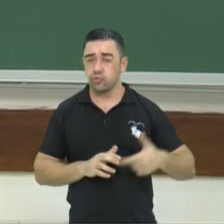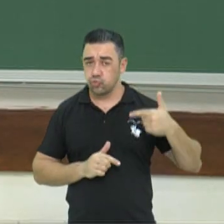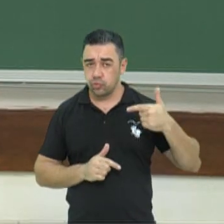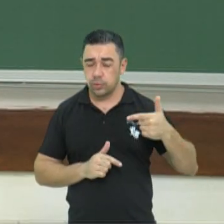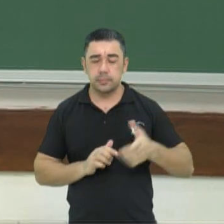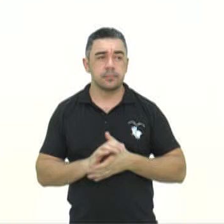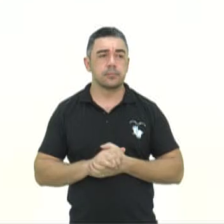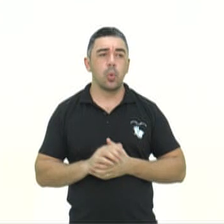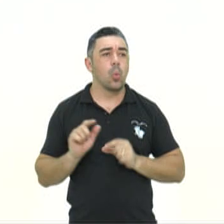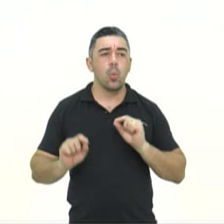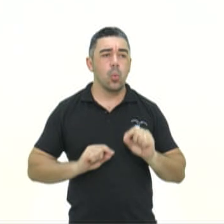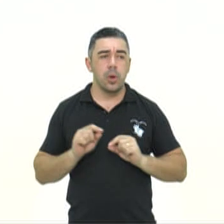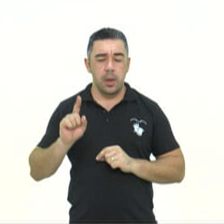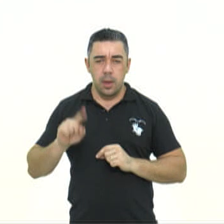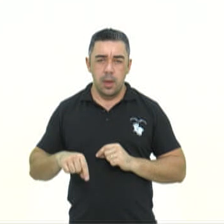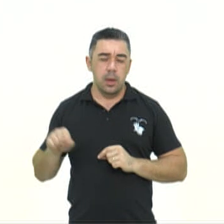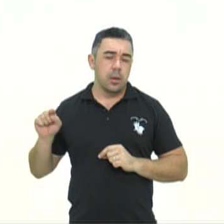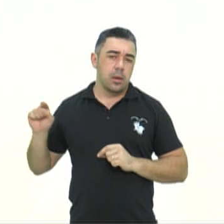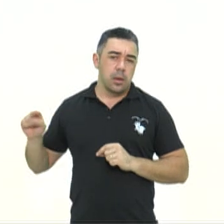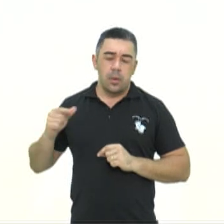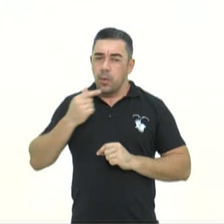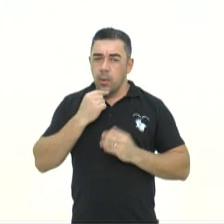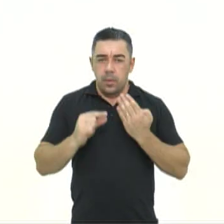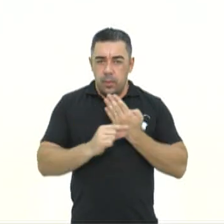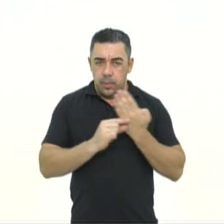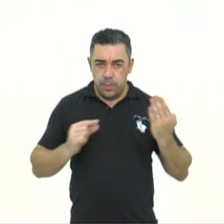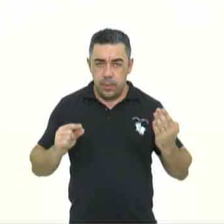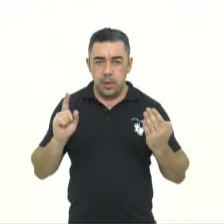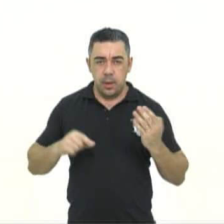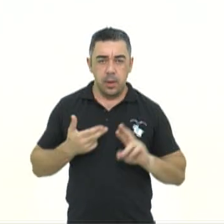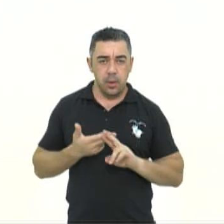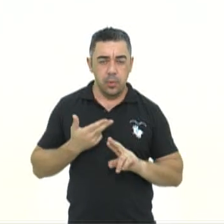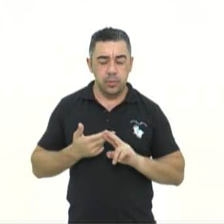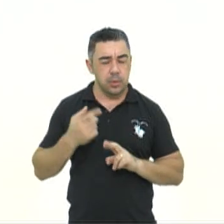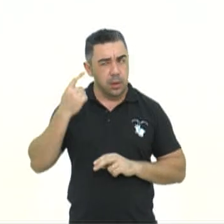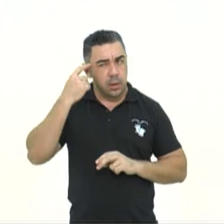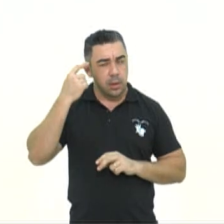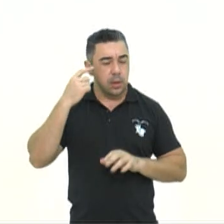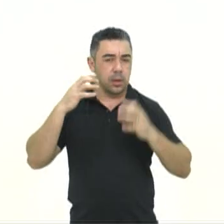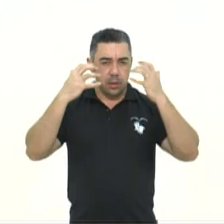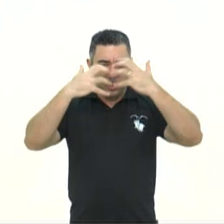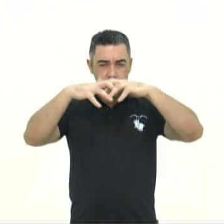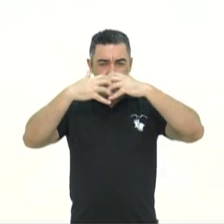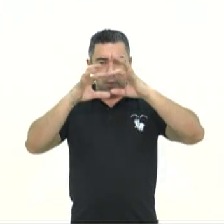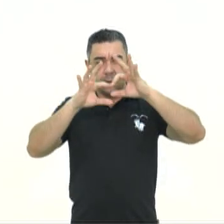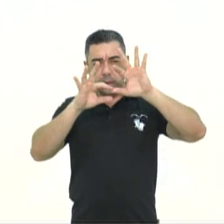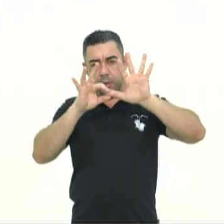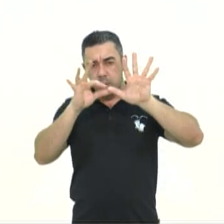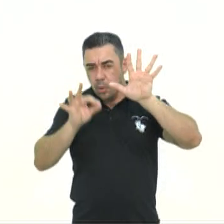Questão número 2. O que teria levado o artista a utilizar os neurônios como inspiração para o